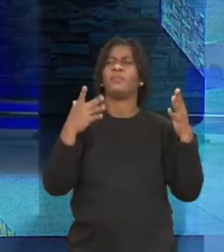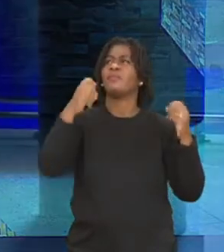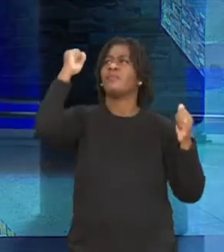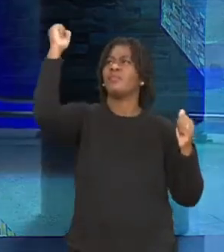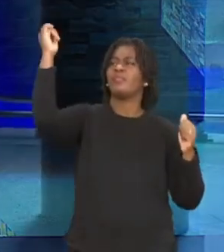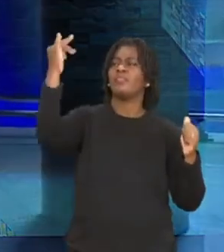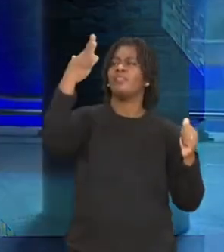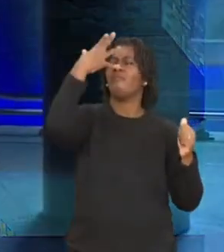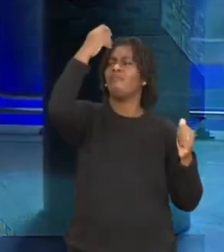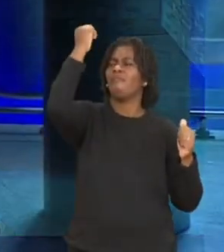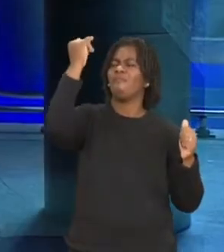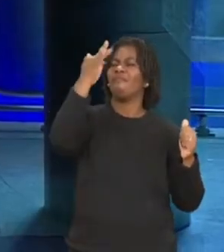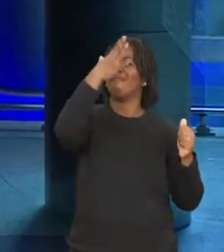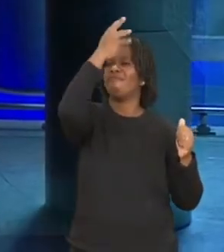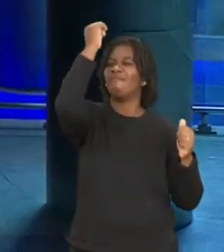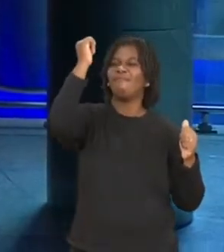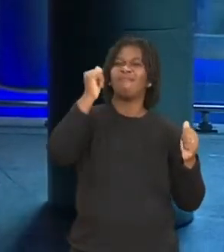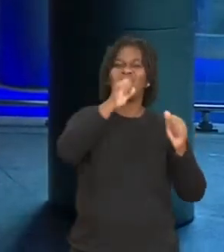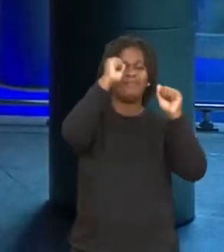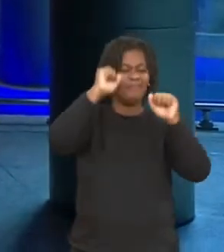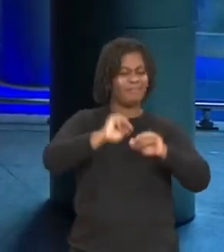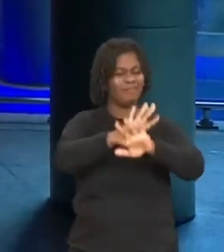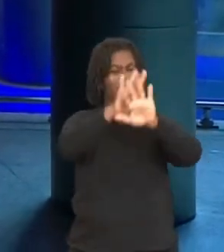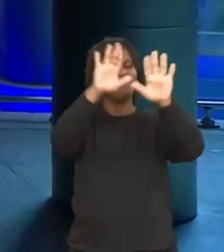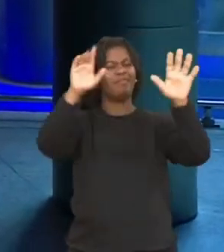Resplandece a tua luz no nosso ser.